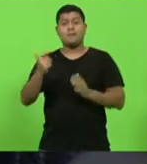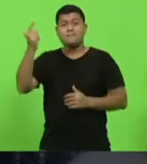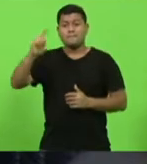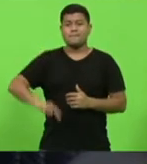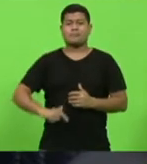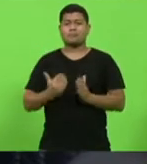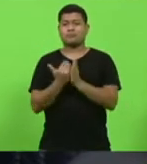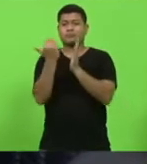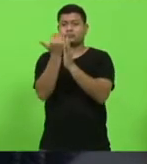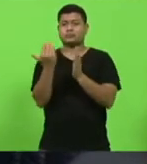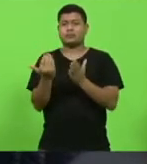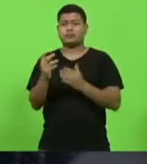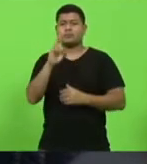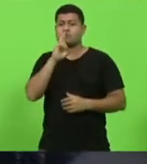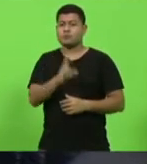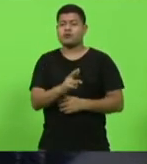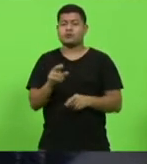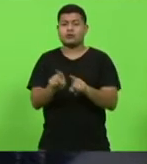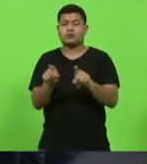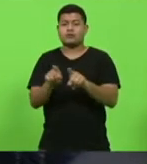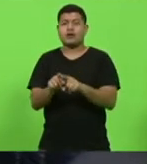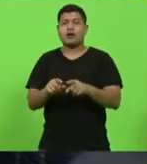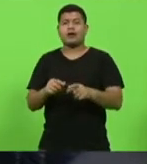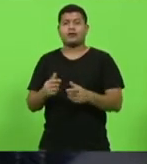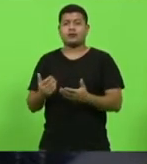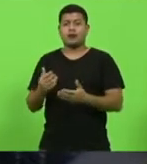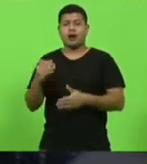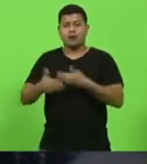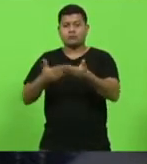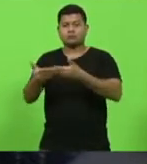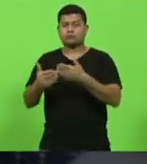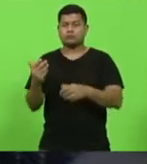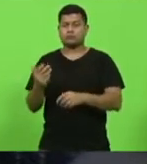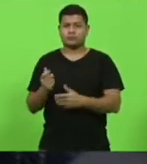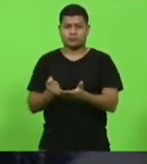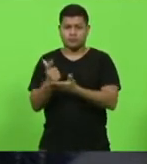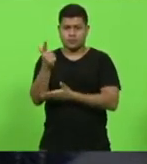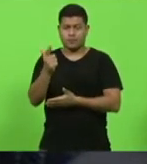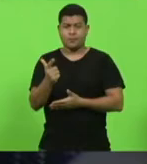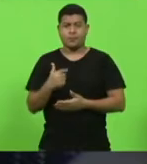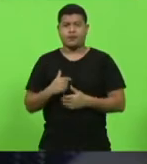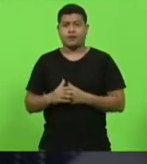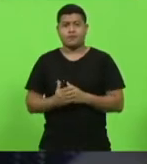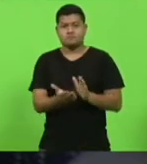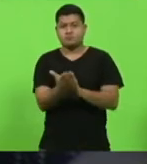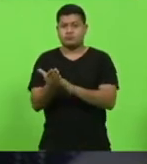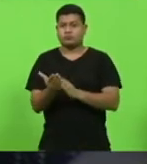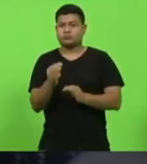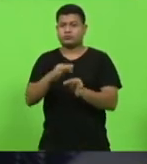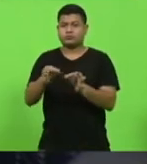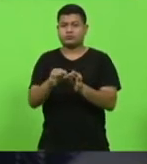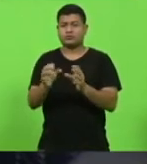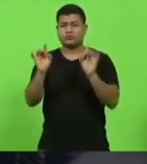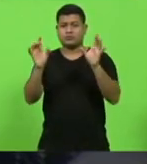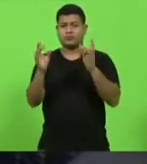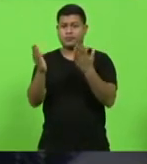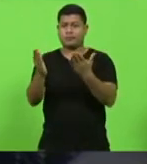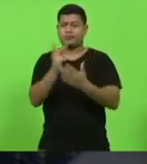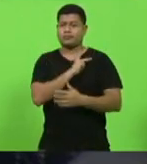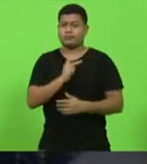resposta e mais resultado nos processos de compra dos poderes Parabéns a todos os órgãos envolvidos em especial a vossa excelência